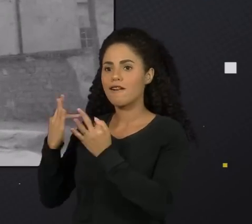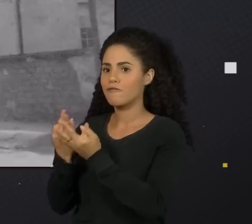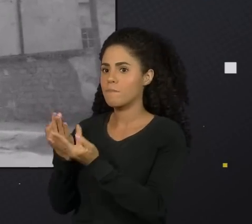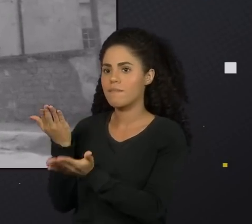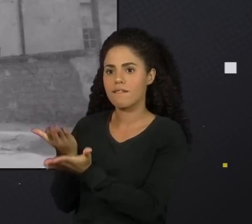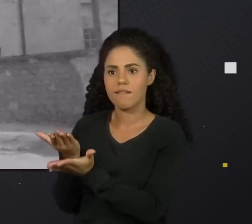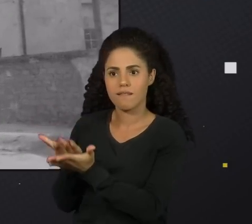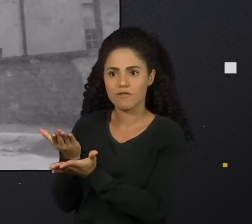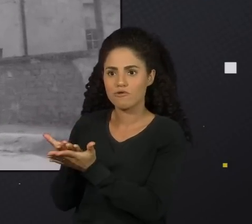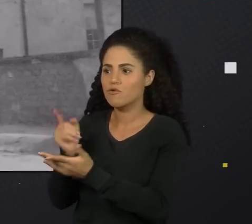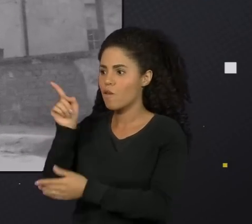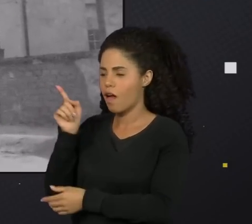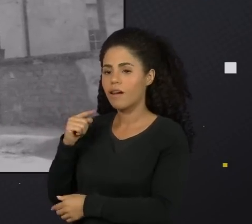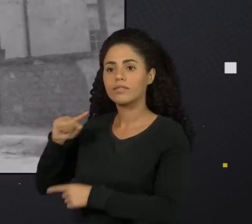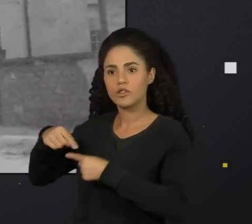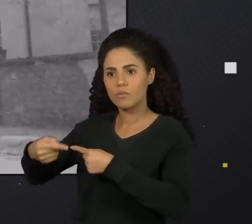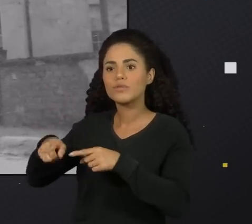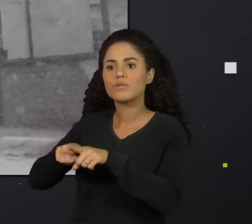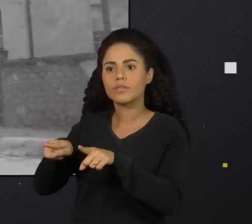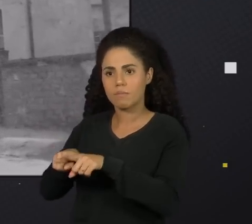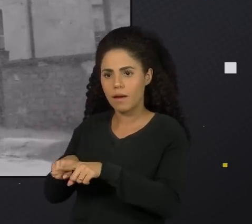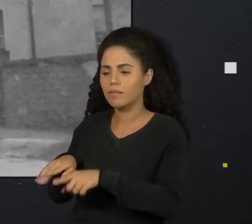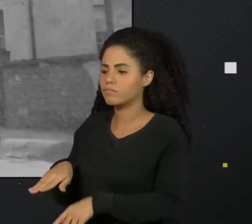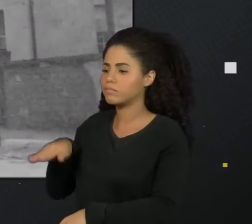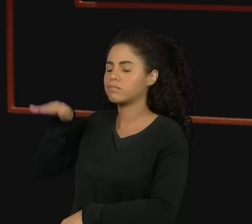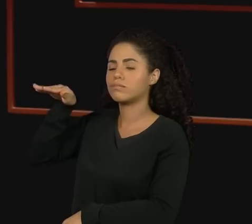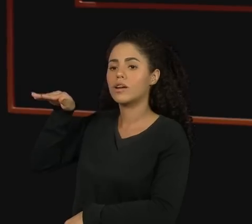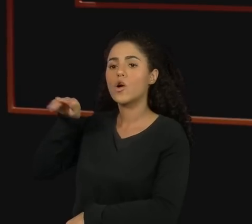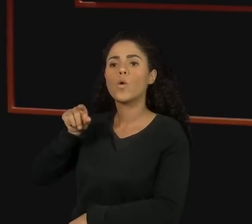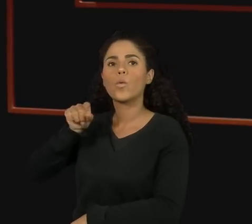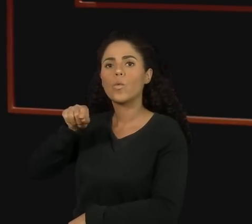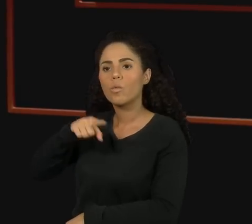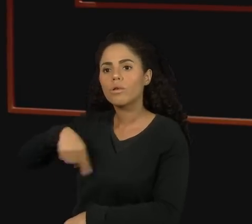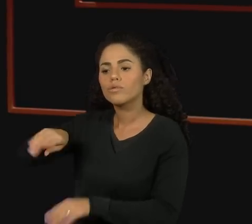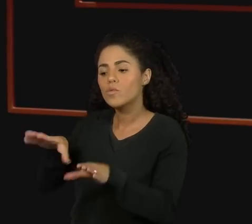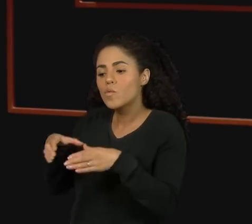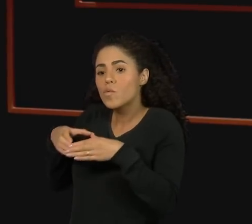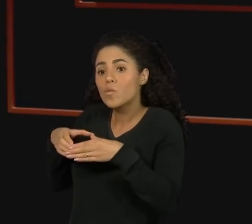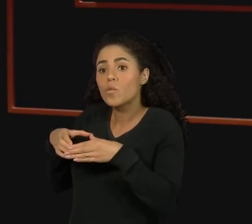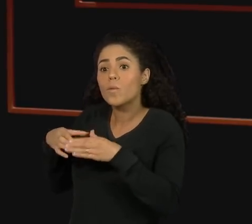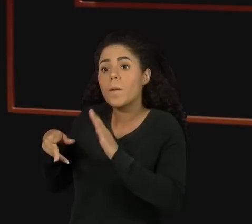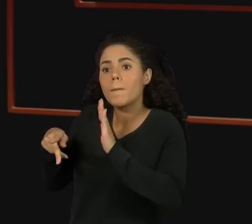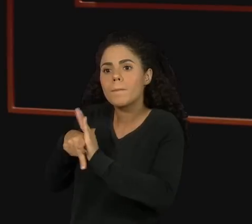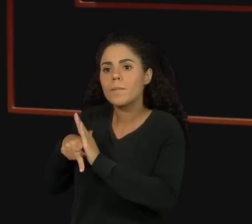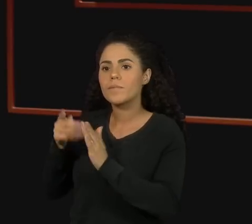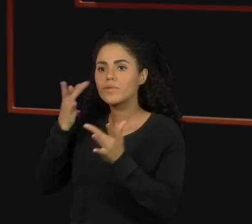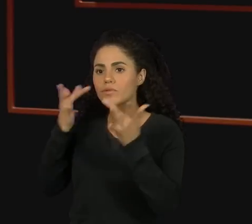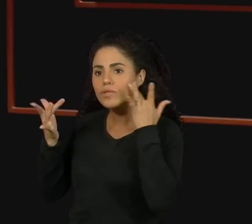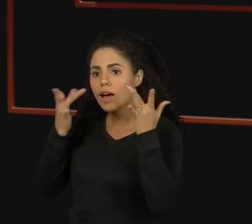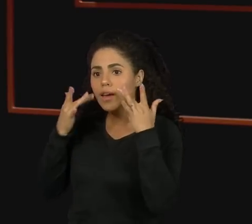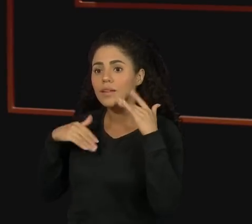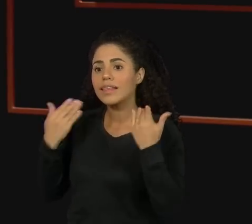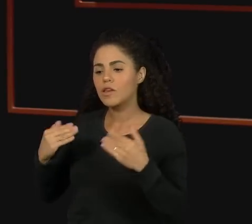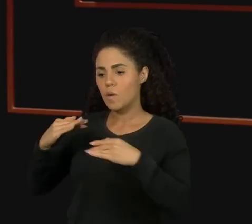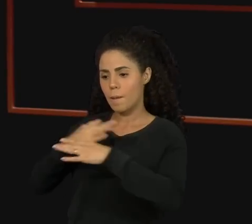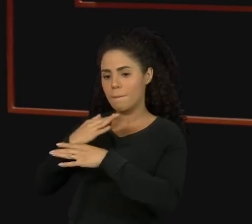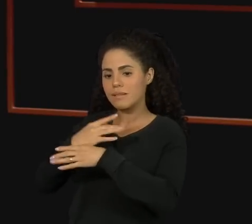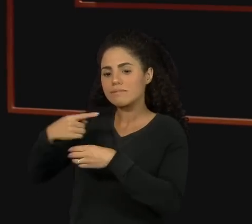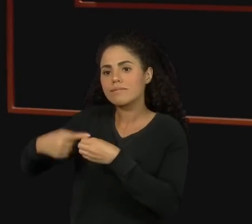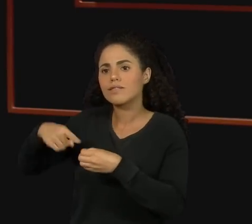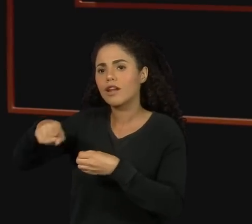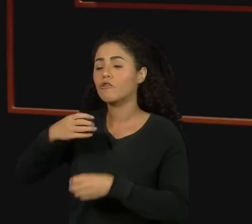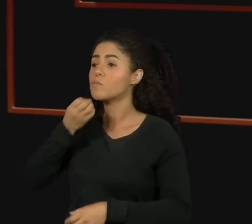eu também fui estudar, e depois eu fui estudar no Ângulo, que também tinha um grupo de teatro, então Catalão foi uma coisa muito forte para